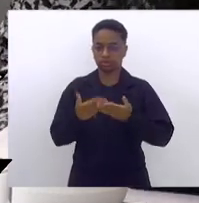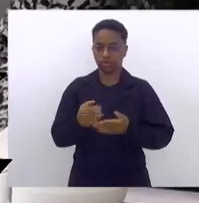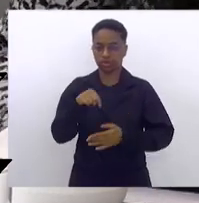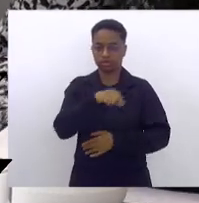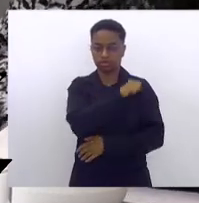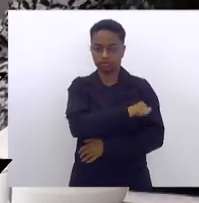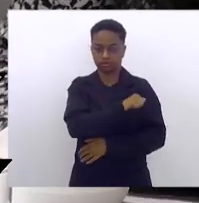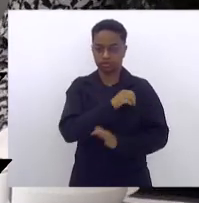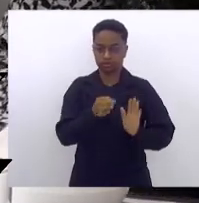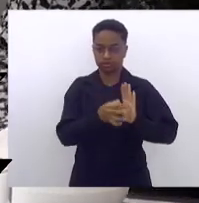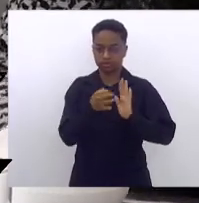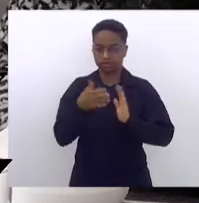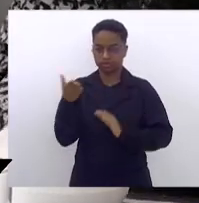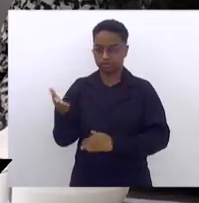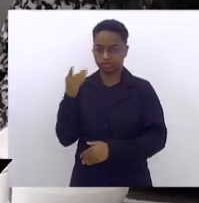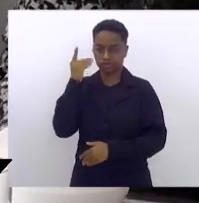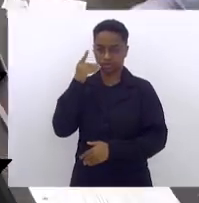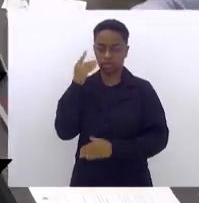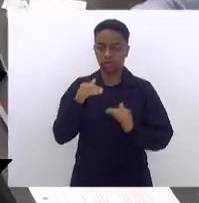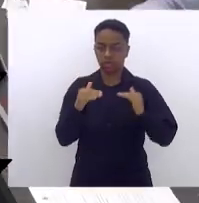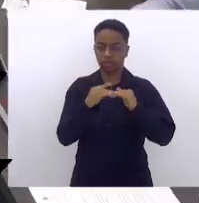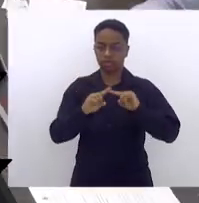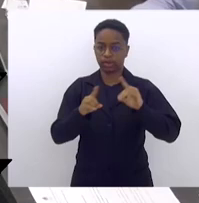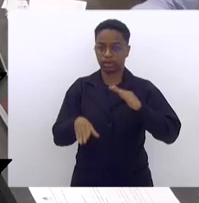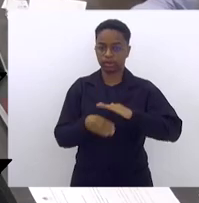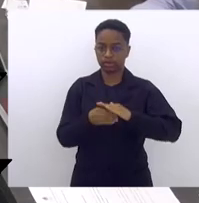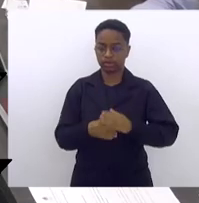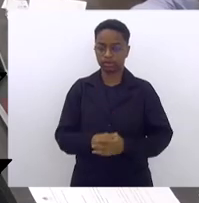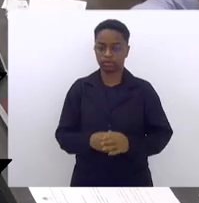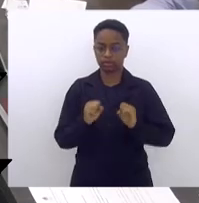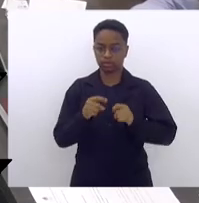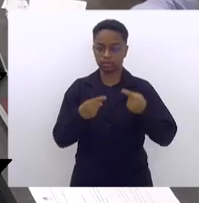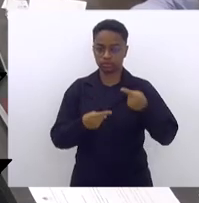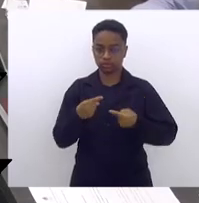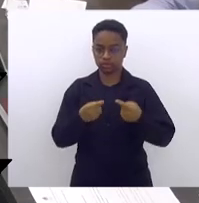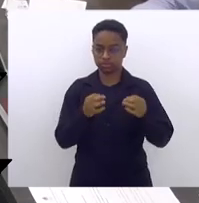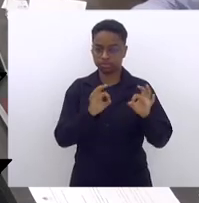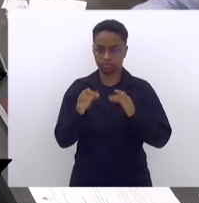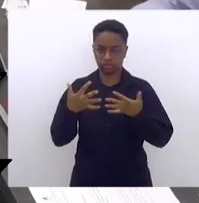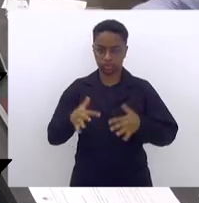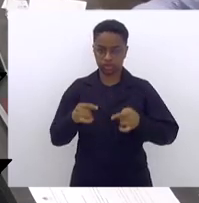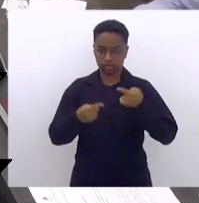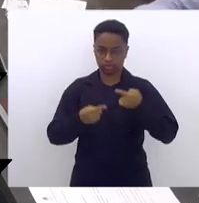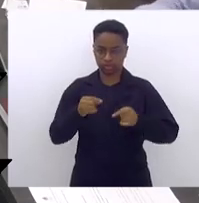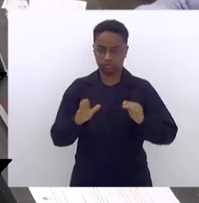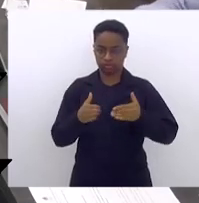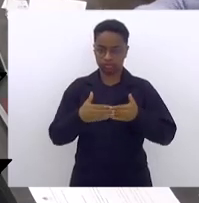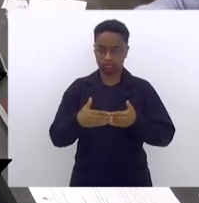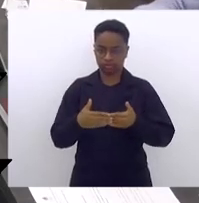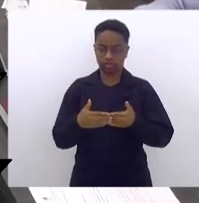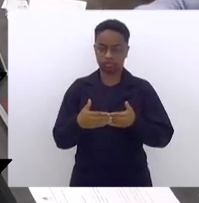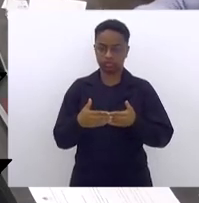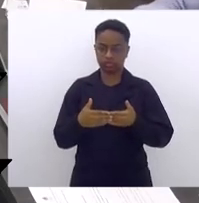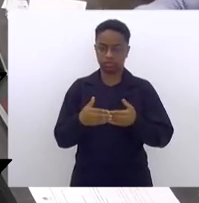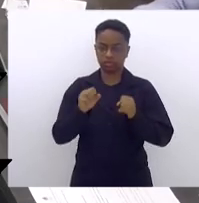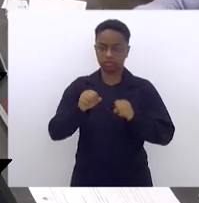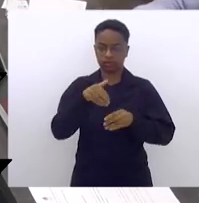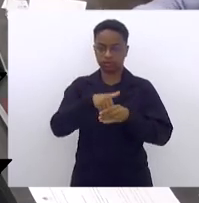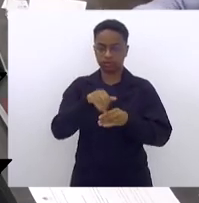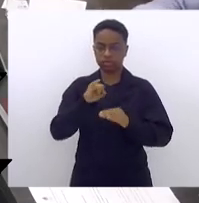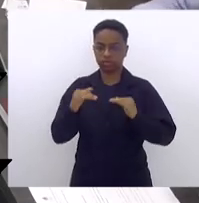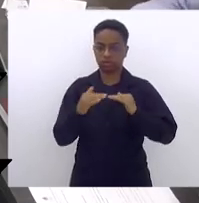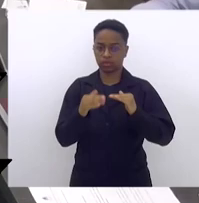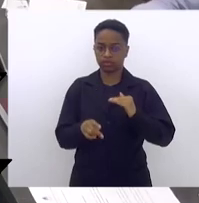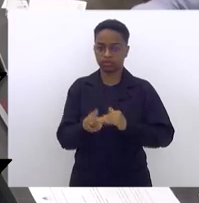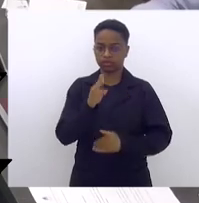aparecer, deputada Verônica Lima. Favorável com emendas. Em discussão. Não havendo quem queira discutir, encerrada a discussão. Em votação, senhores